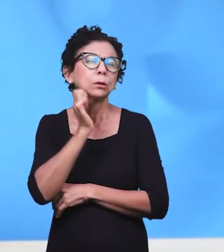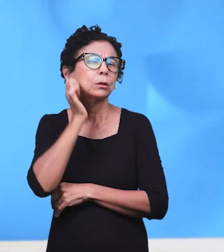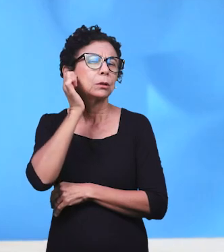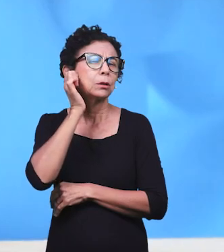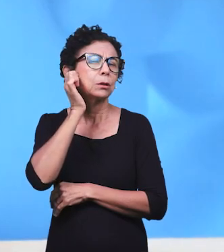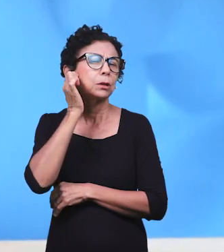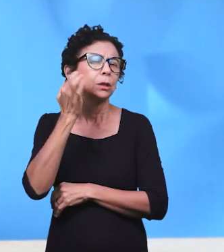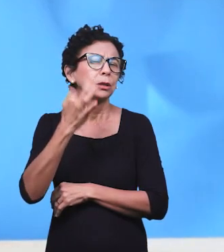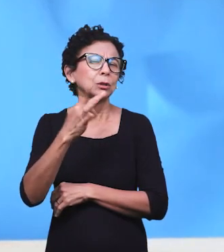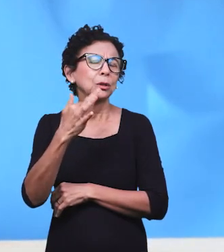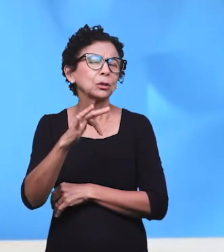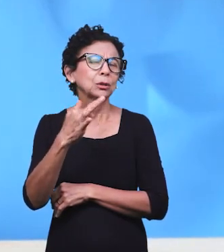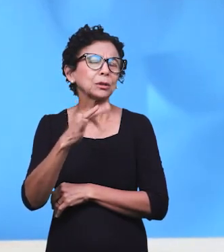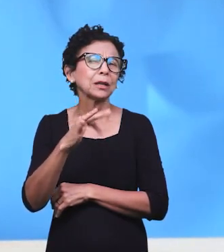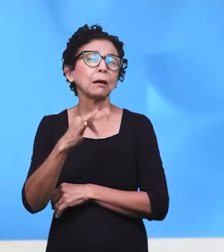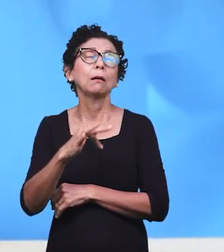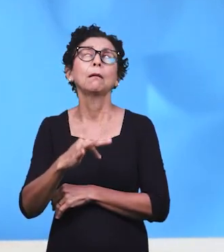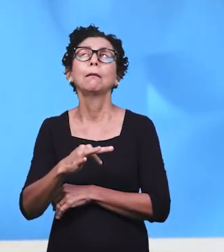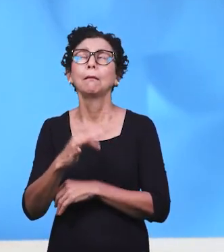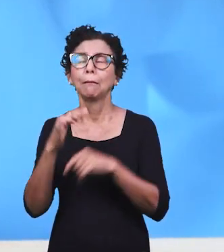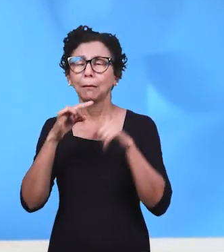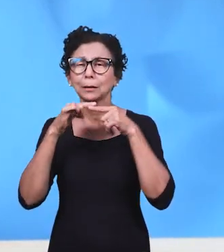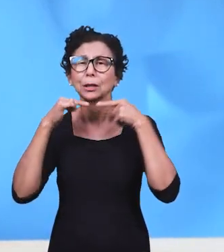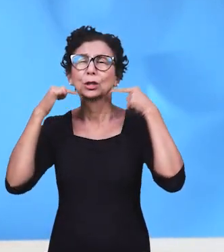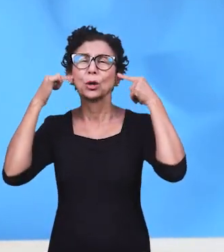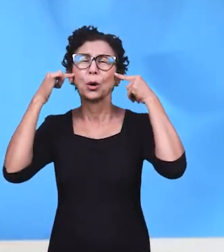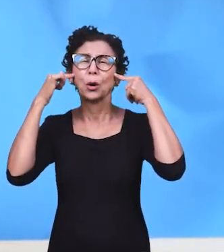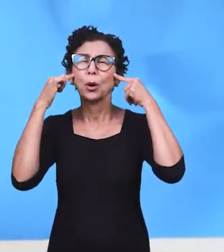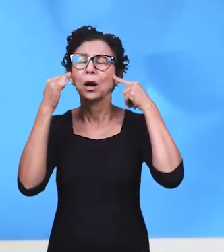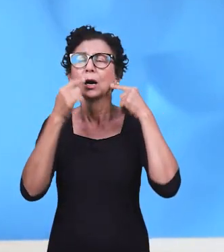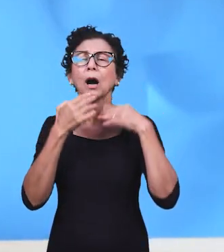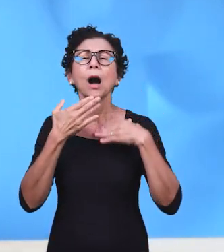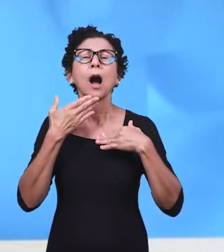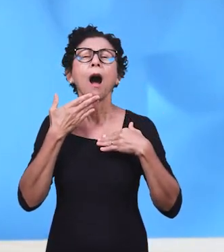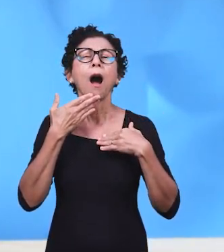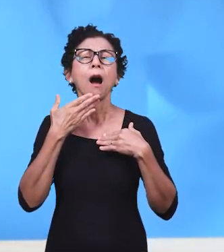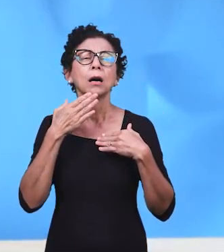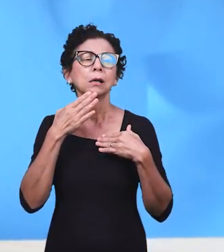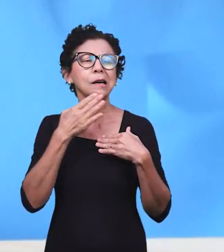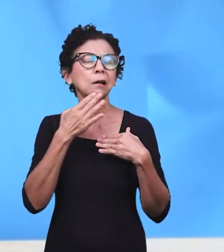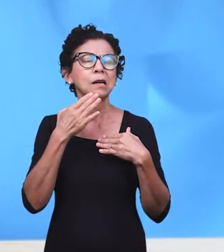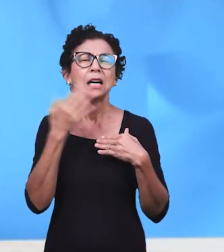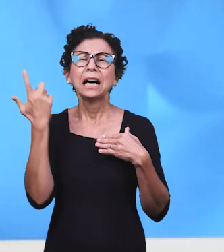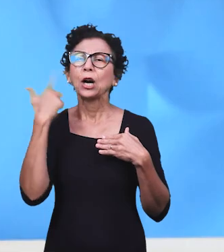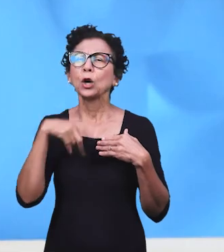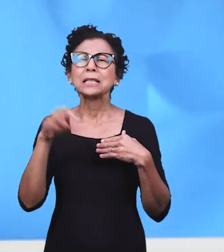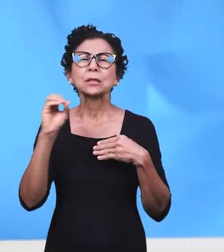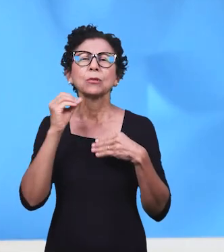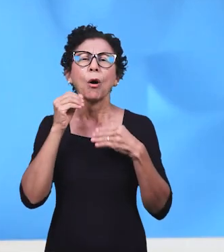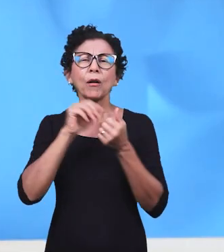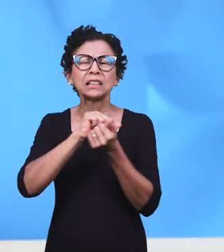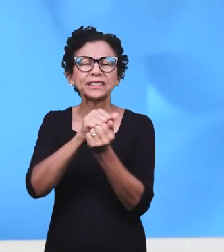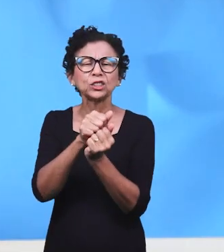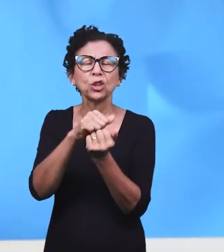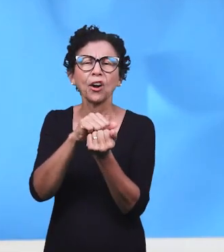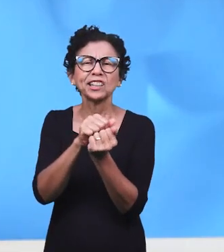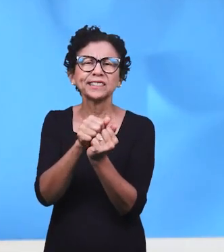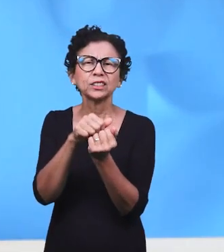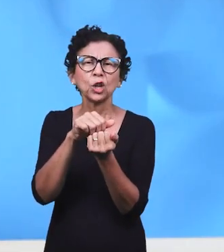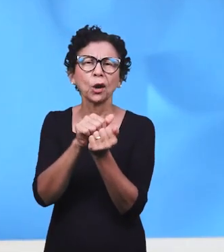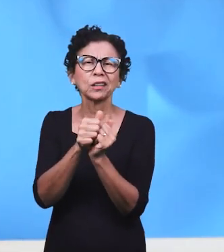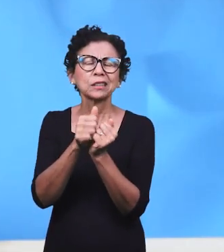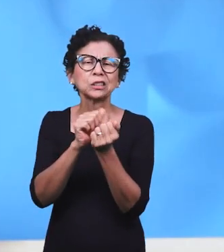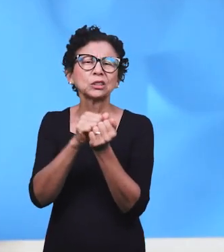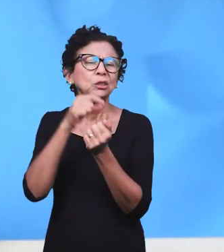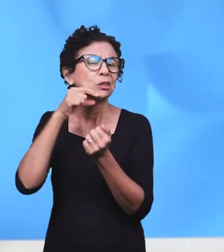na mandíbula, DTM, dor facial, não consigo abrir minha boca, não consigo mastigar, porque o músculo já está